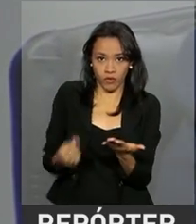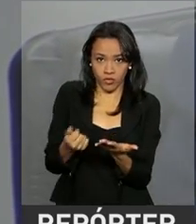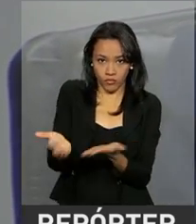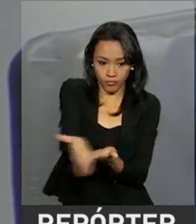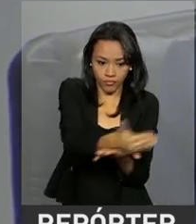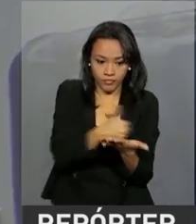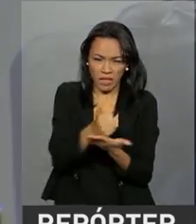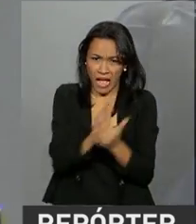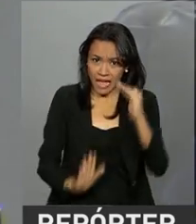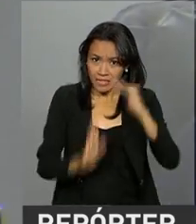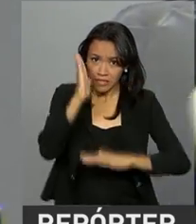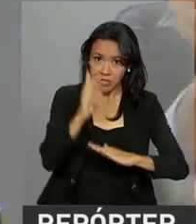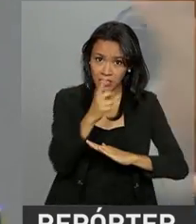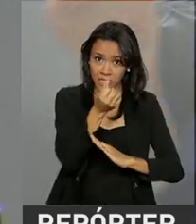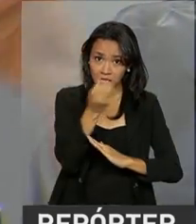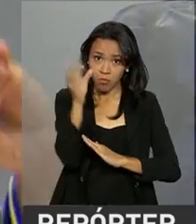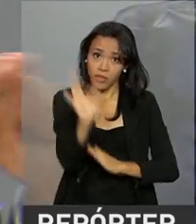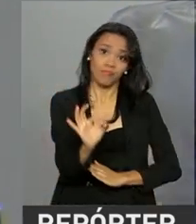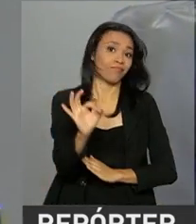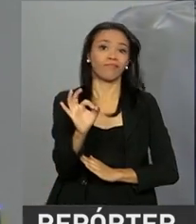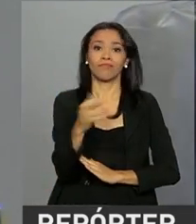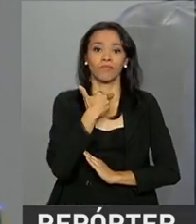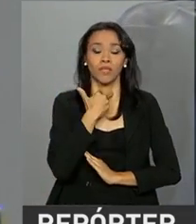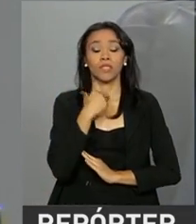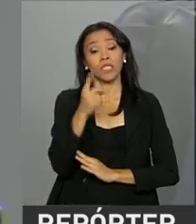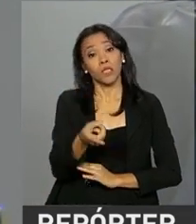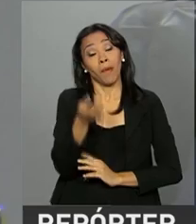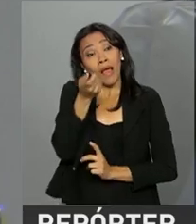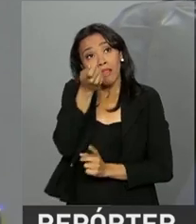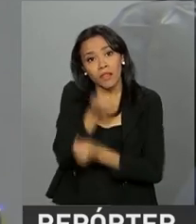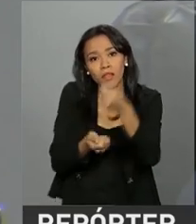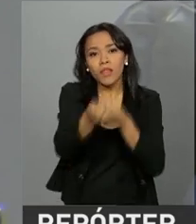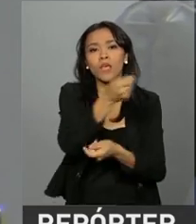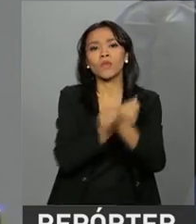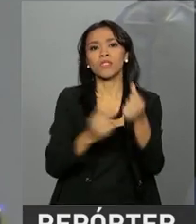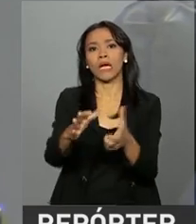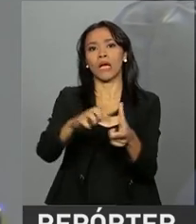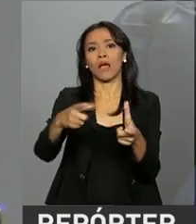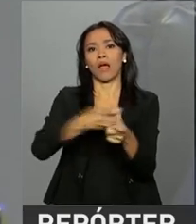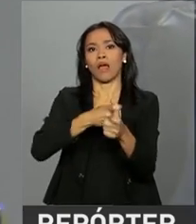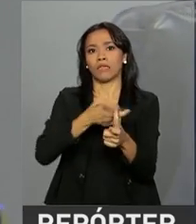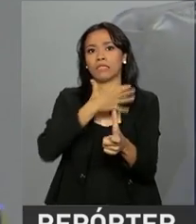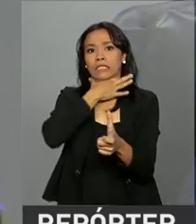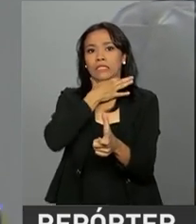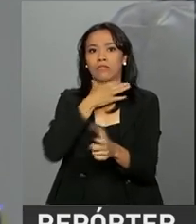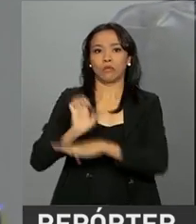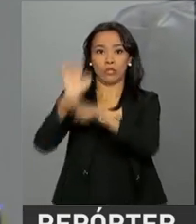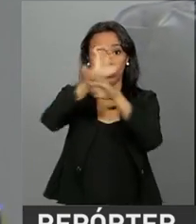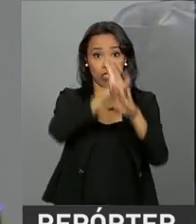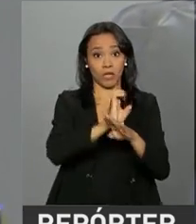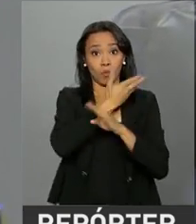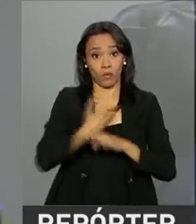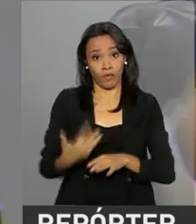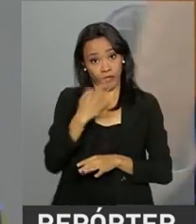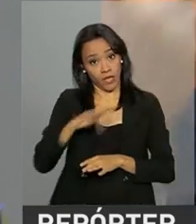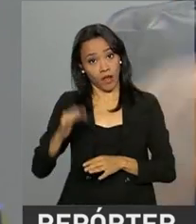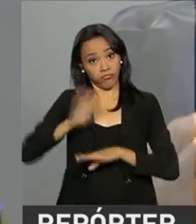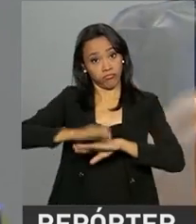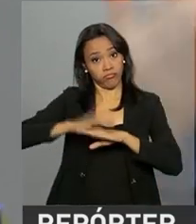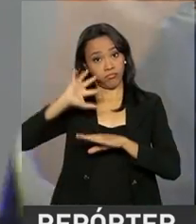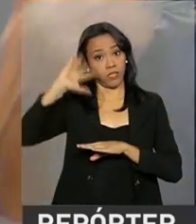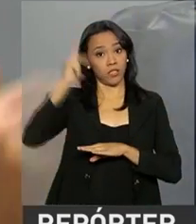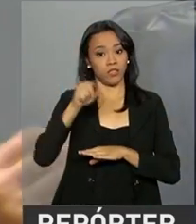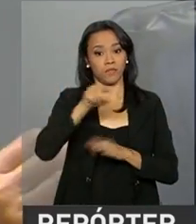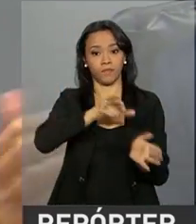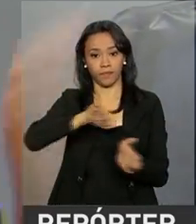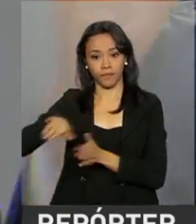não contaminar a renegociação da dívida dos estados com a União, o governo tomou uma decisão. A nossa decisão, tal qual